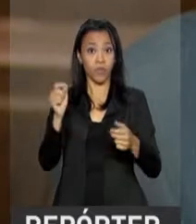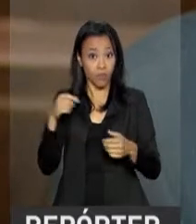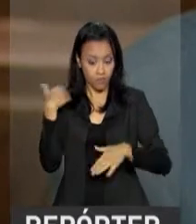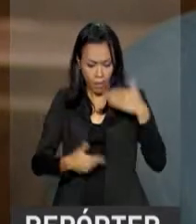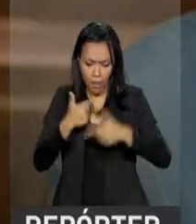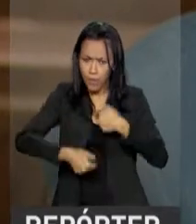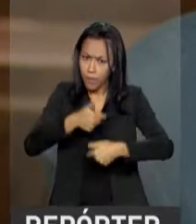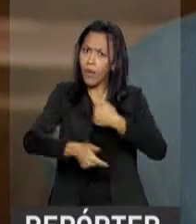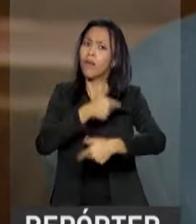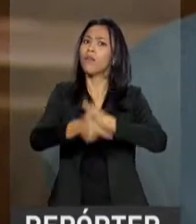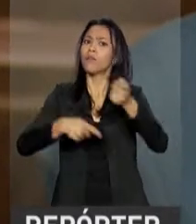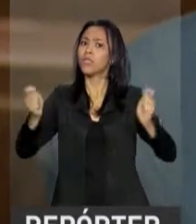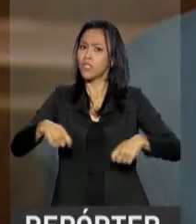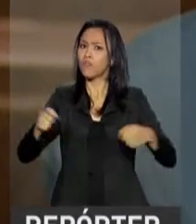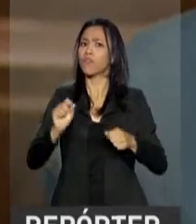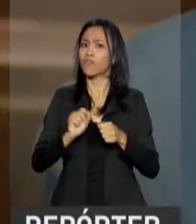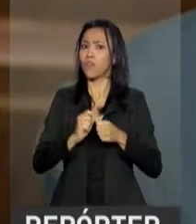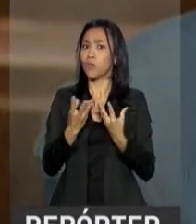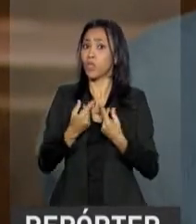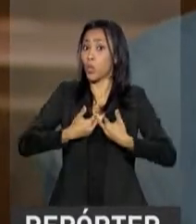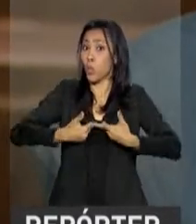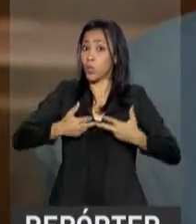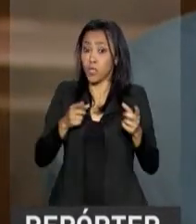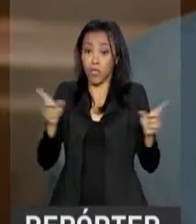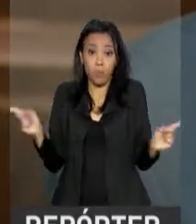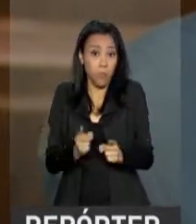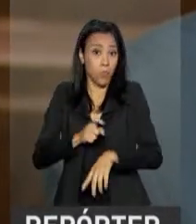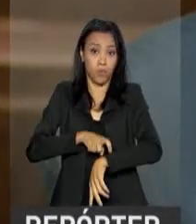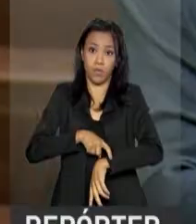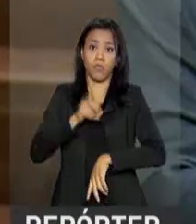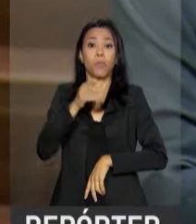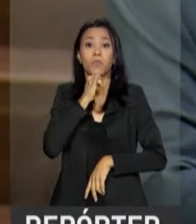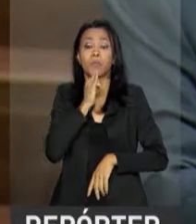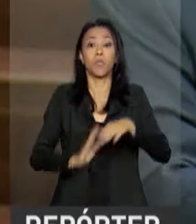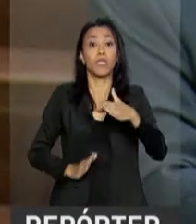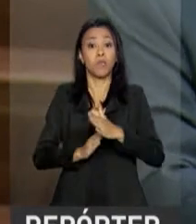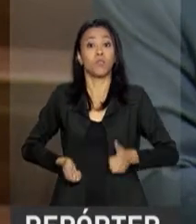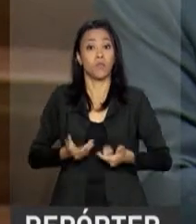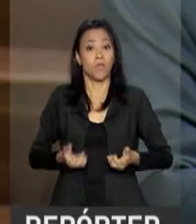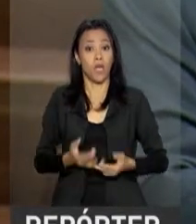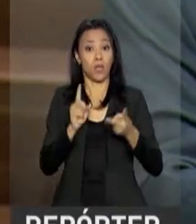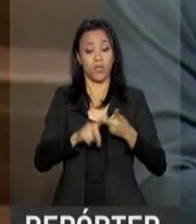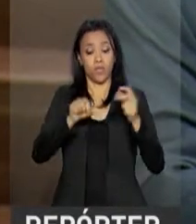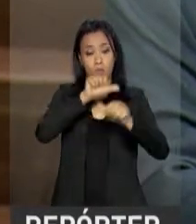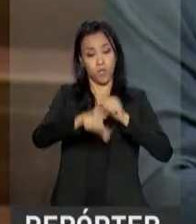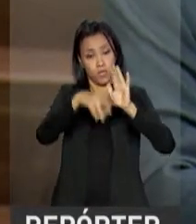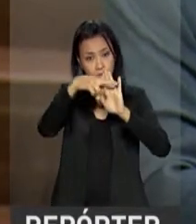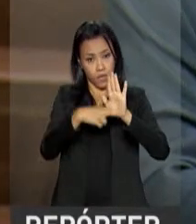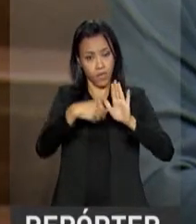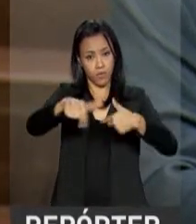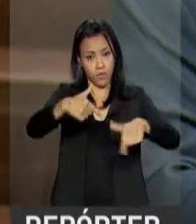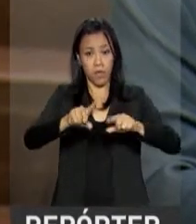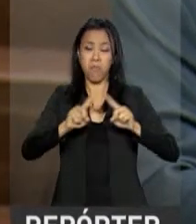muito já foi realizado no curto período de tempo padilha citou o teto de gastos ea reforma trabalhista mas reconheceu que ainda